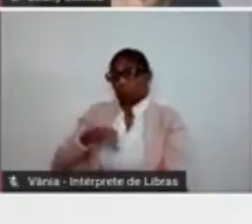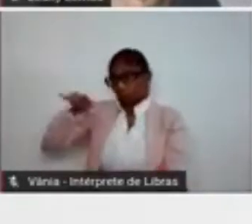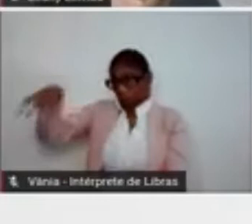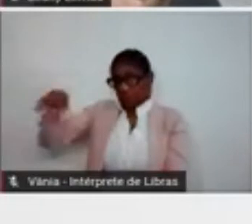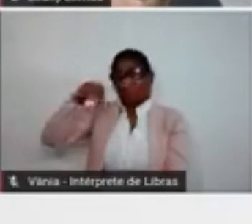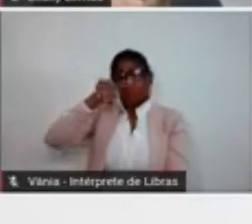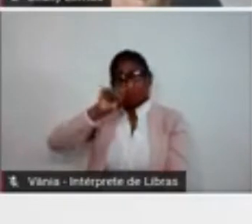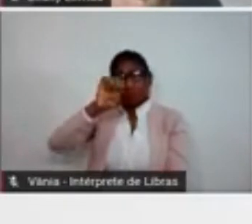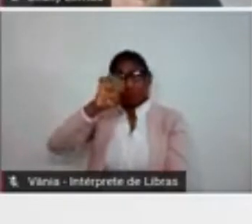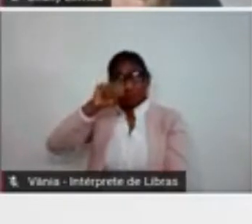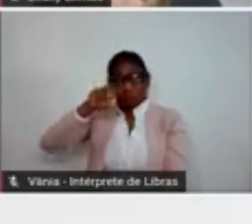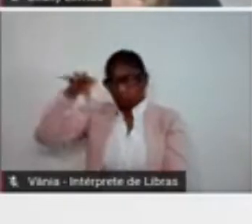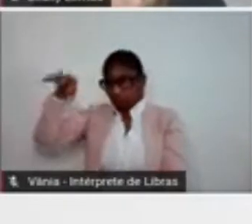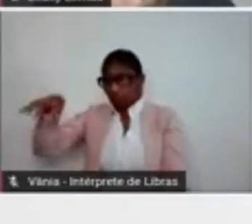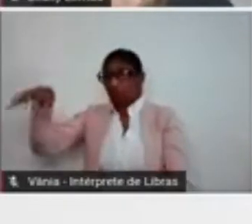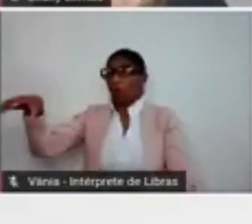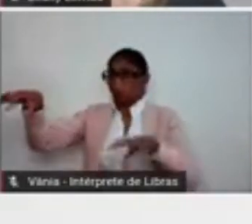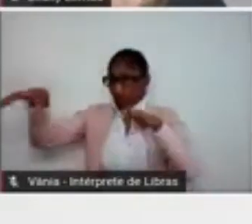organizada, procuram o governo, nós